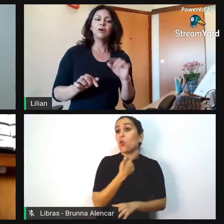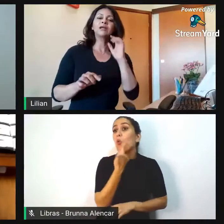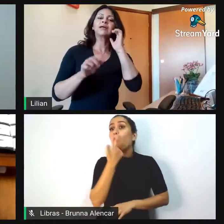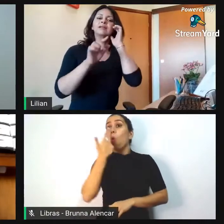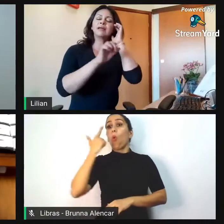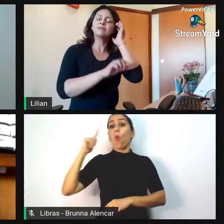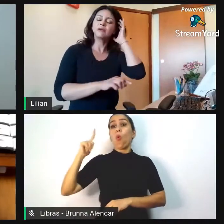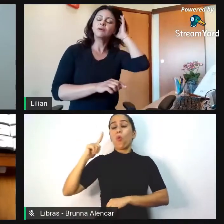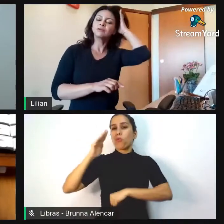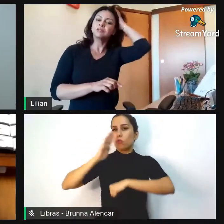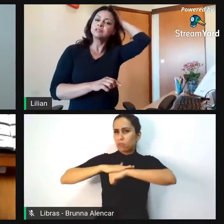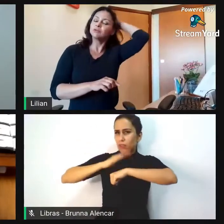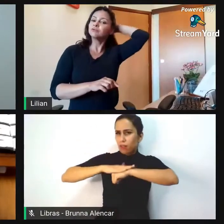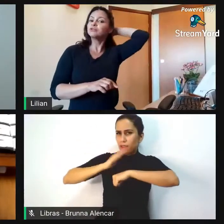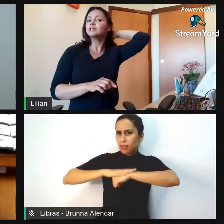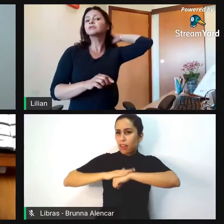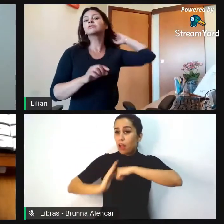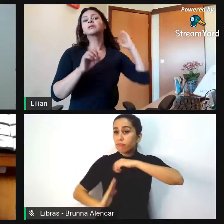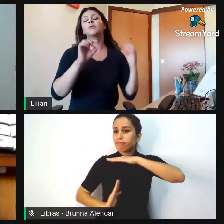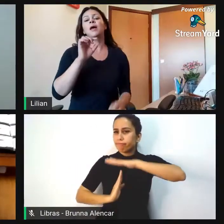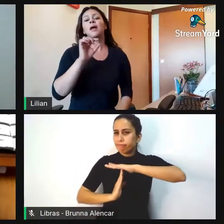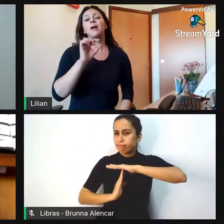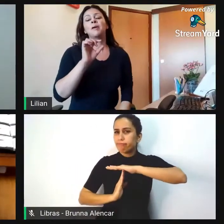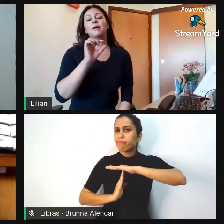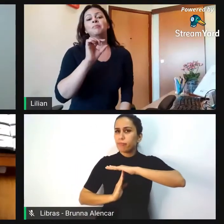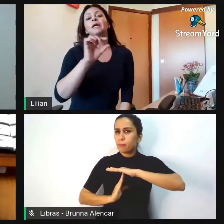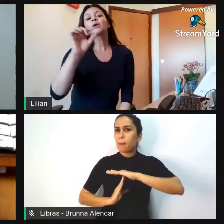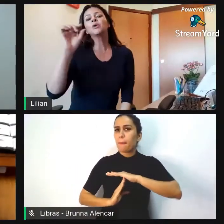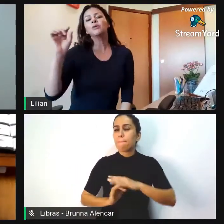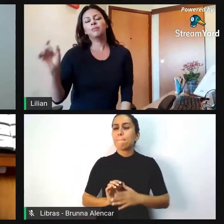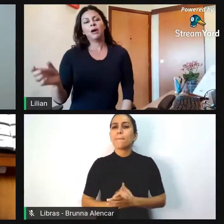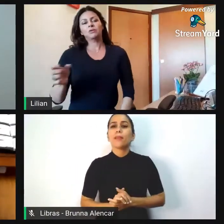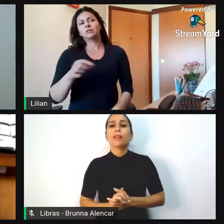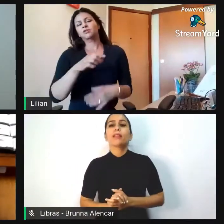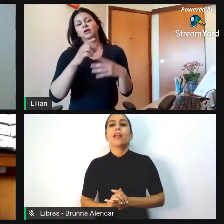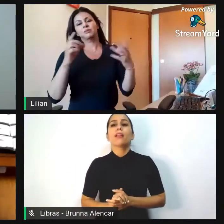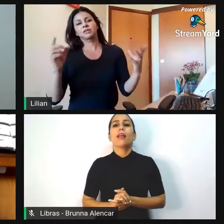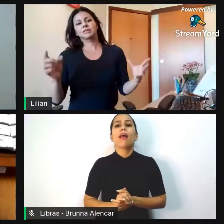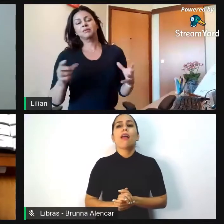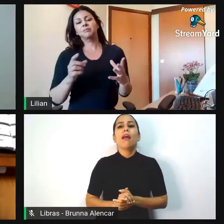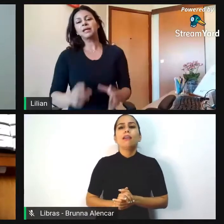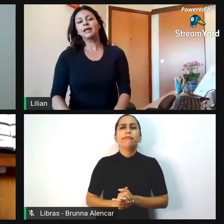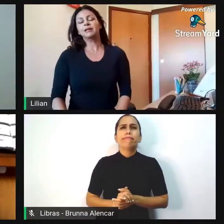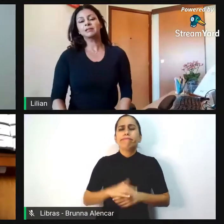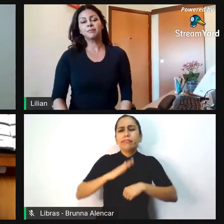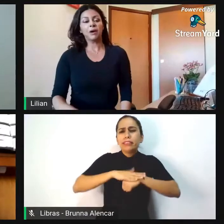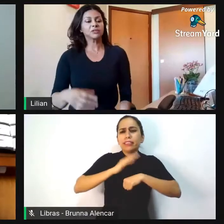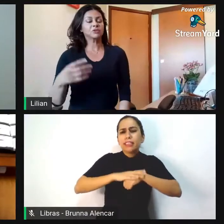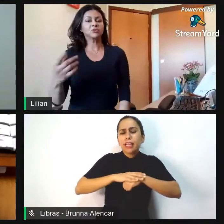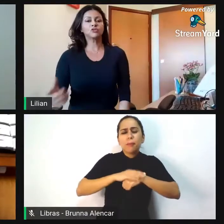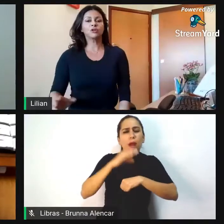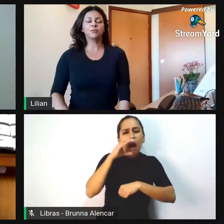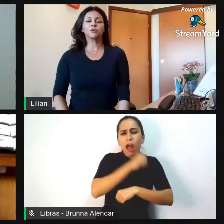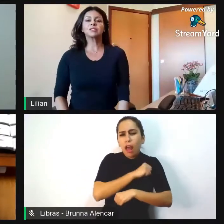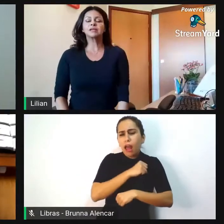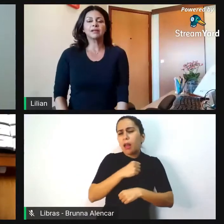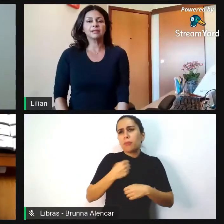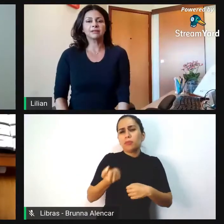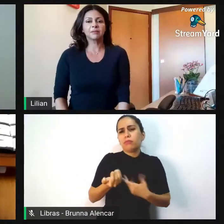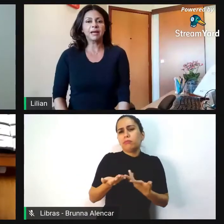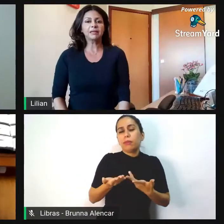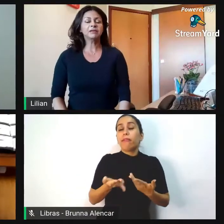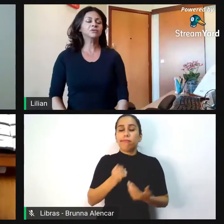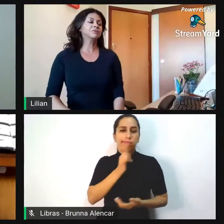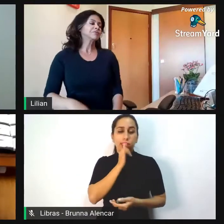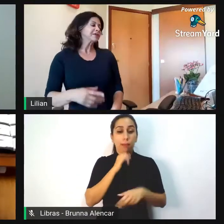falando agora, que tem a ver com a nutrição dos discos, são micropausas, digamos assim, pequenas pausas do tipo, eu estou